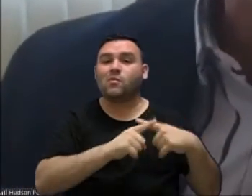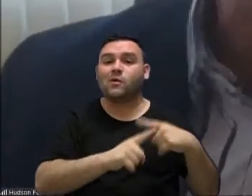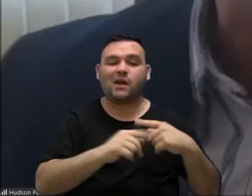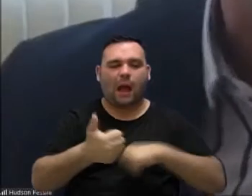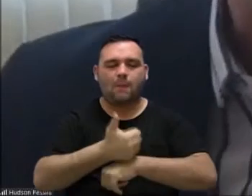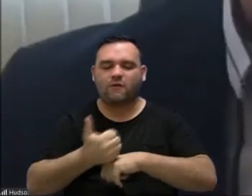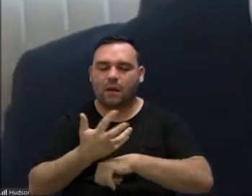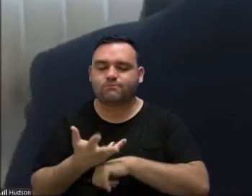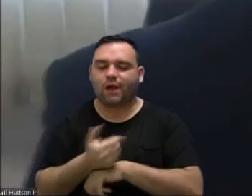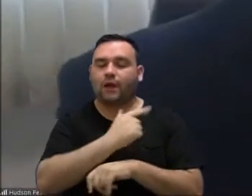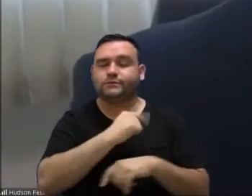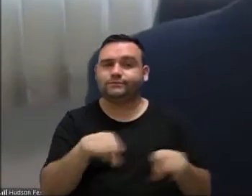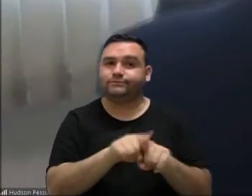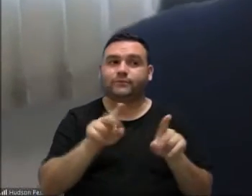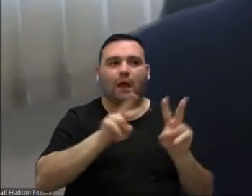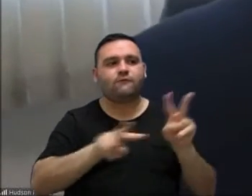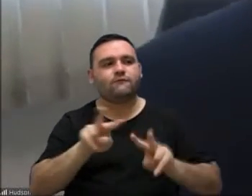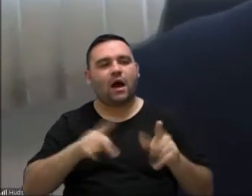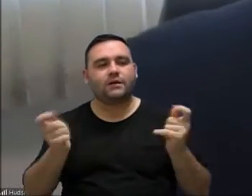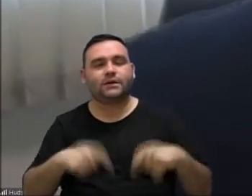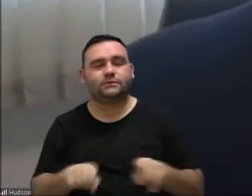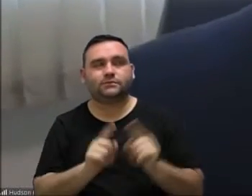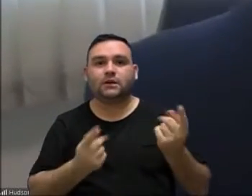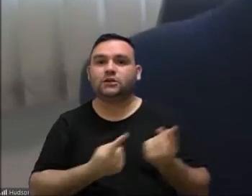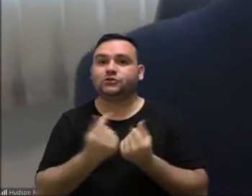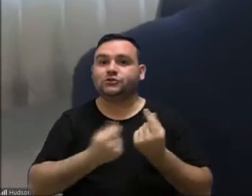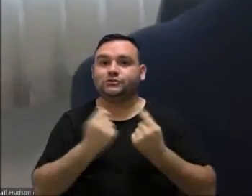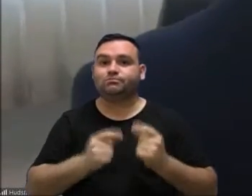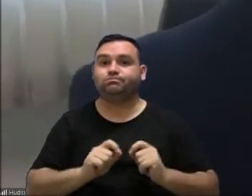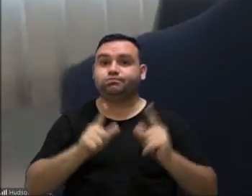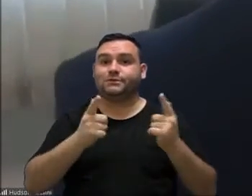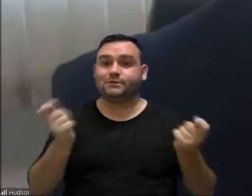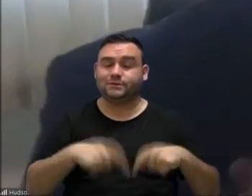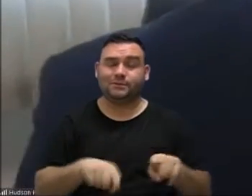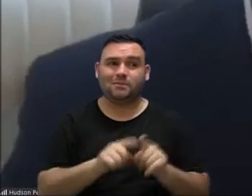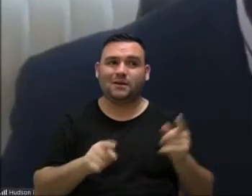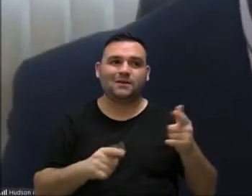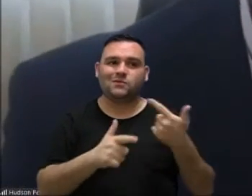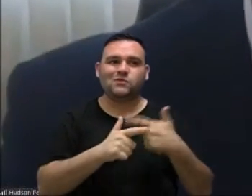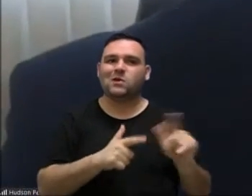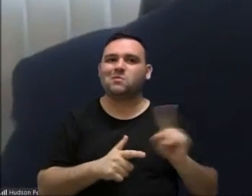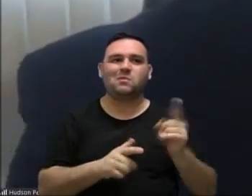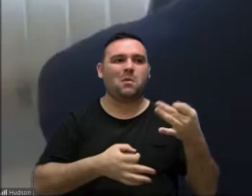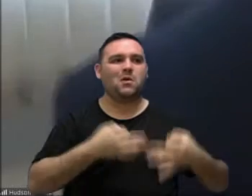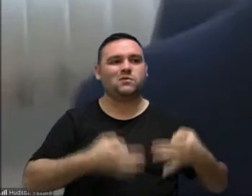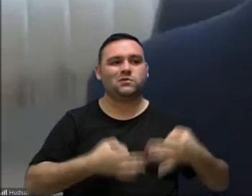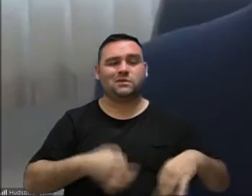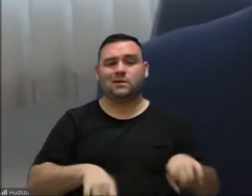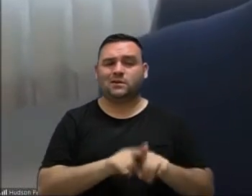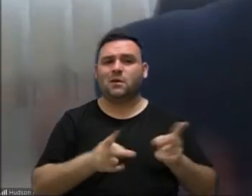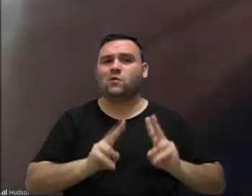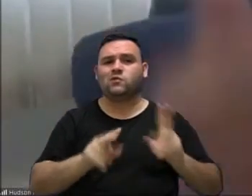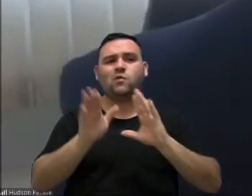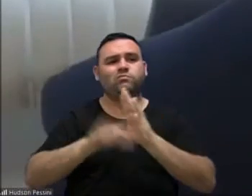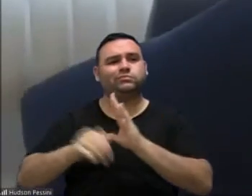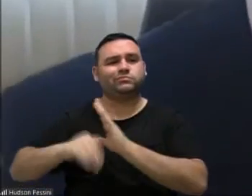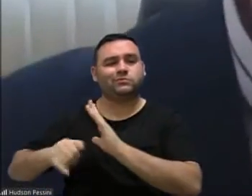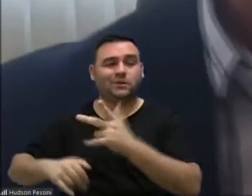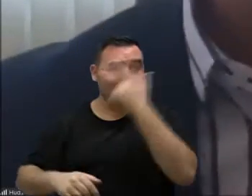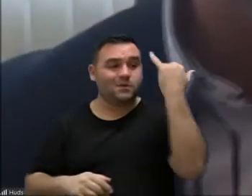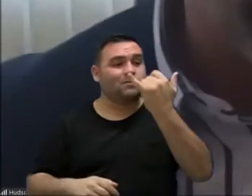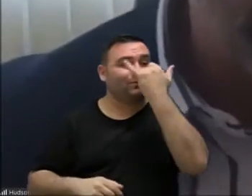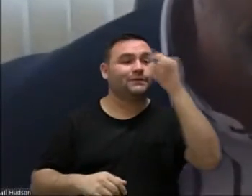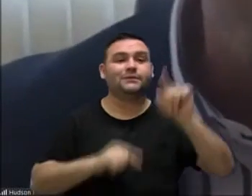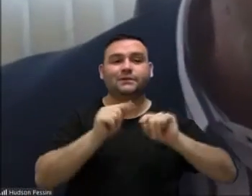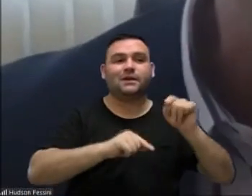tornou profissional ele viu aquilo ali uma fonte de renda que para ele não dá problema nenhum na justiça e ele vai continuar roubando e quem se